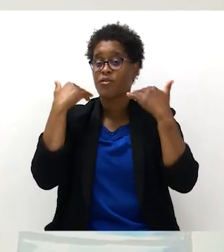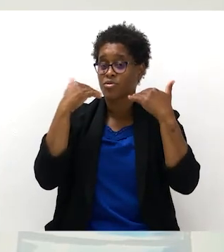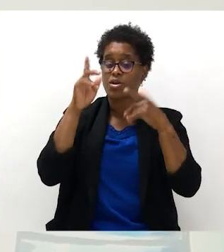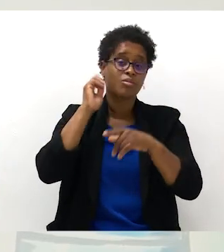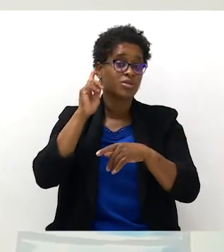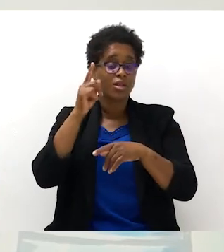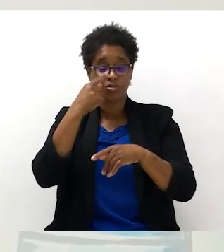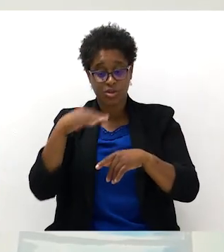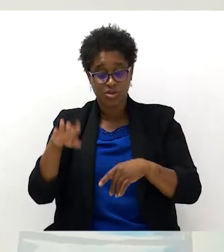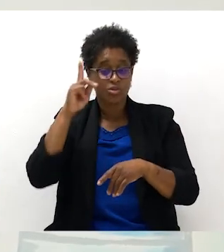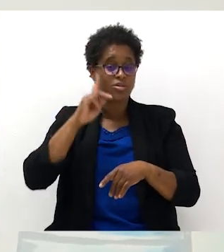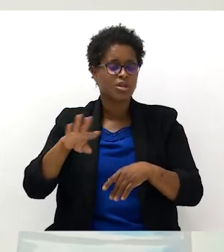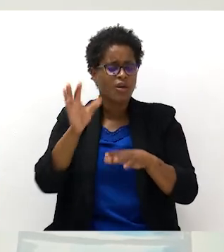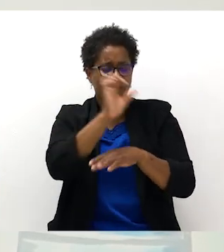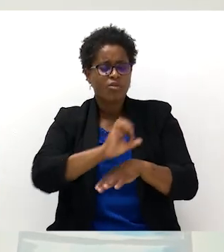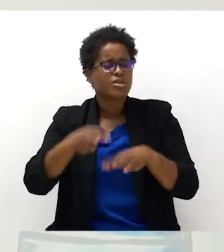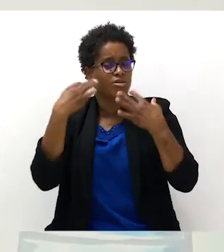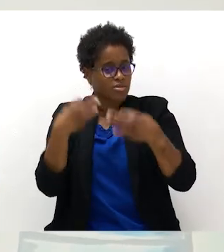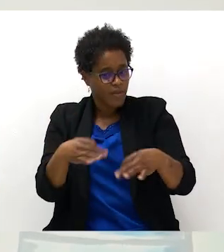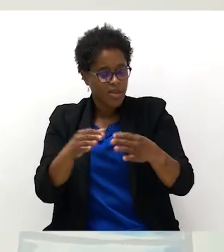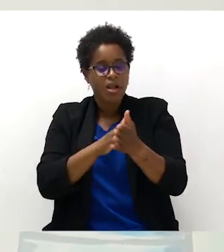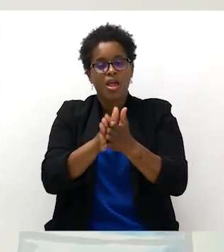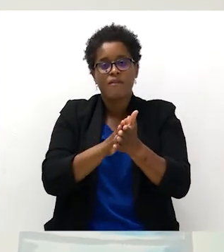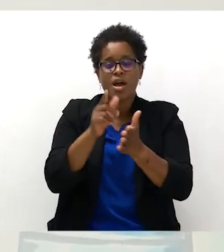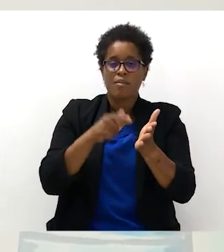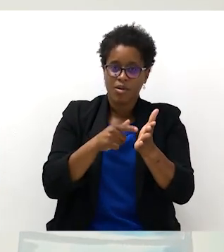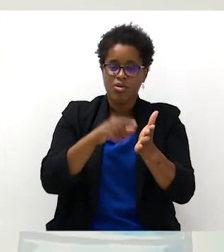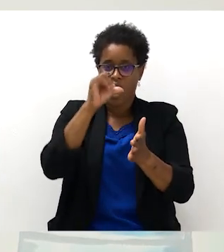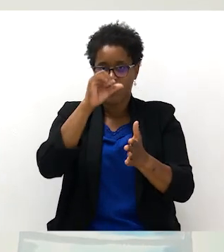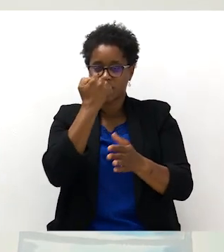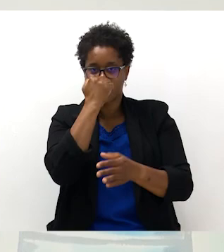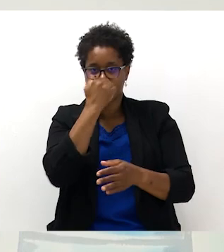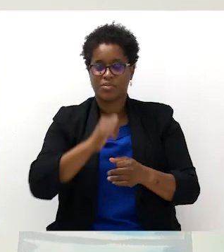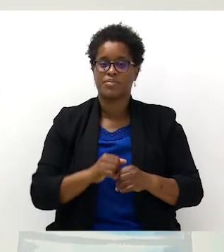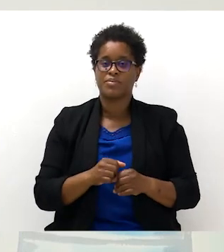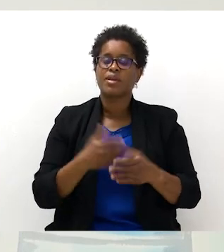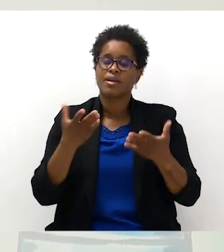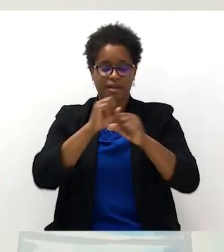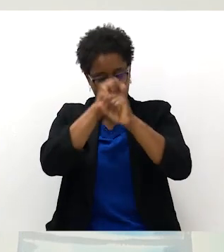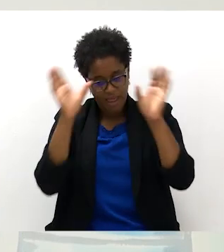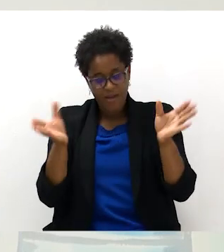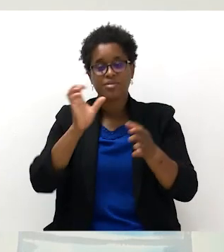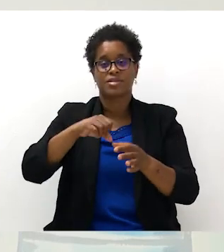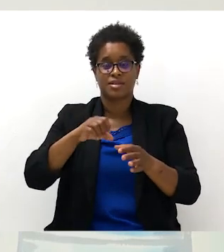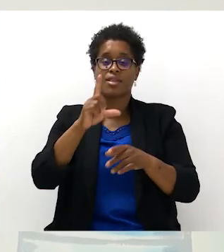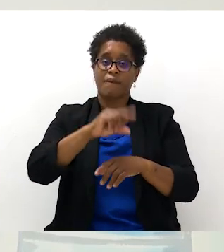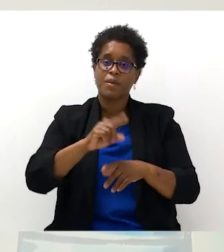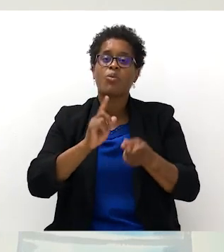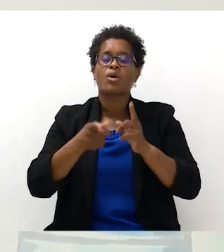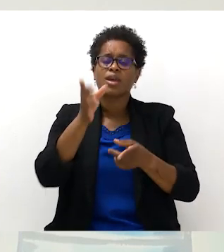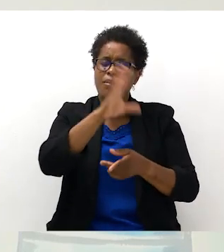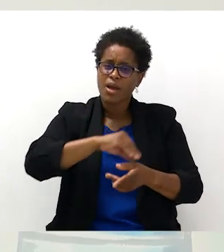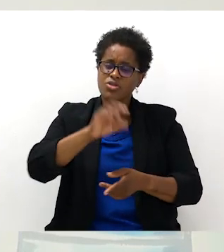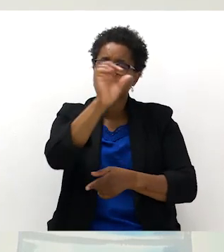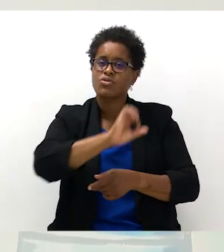Meninos e meninas, vocês estão sempre a lavar as mãozinhas com água e sabão? Claro que sim. Também, o que mais é que vocês estão